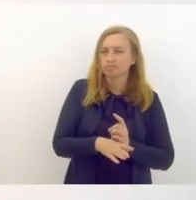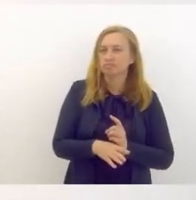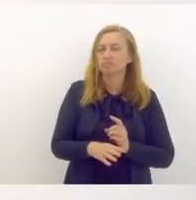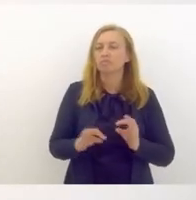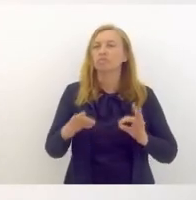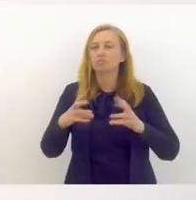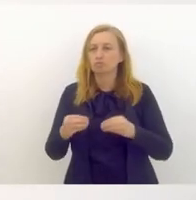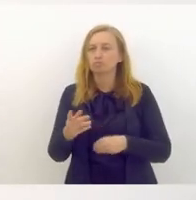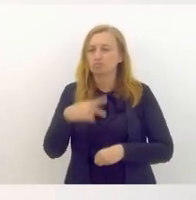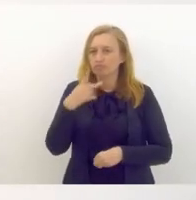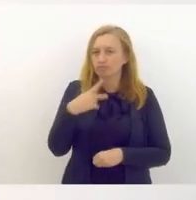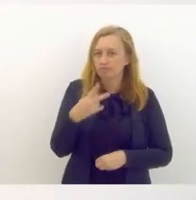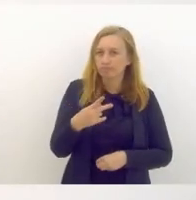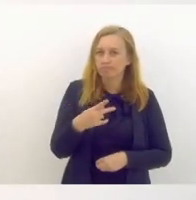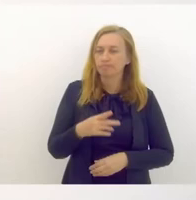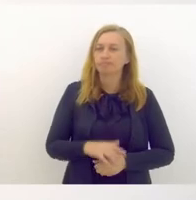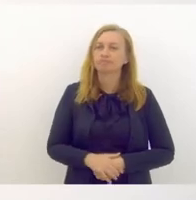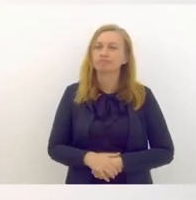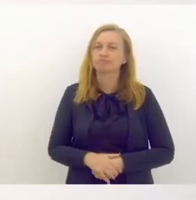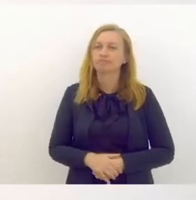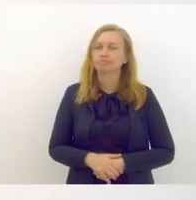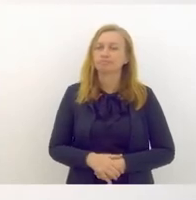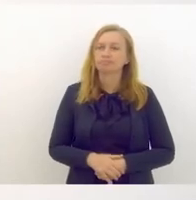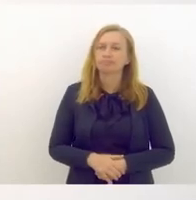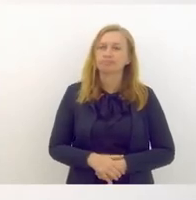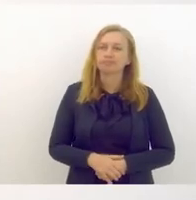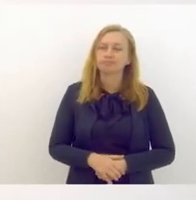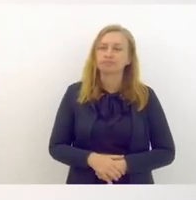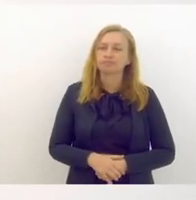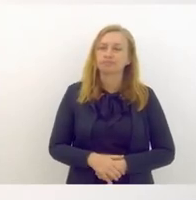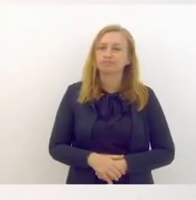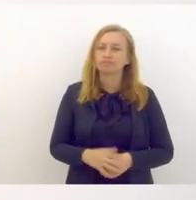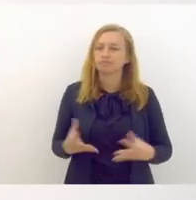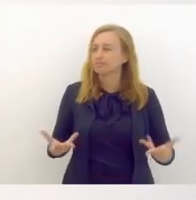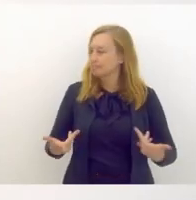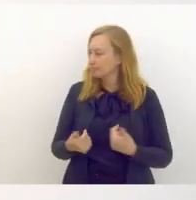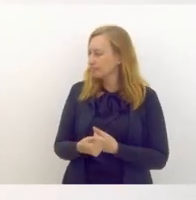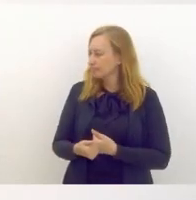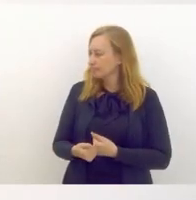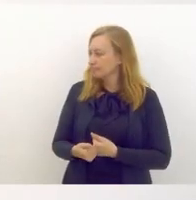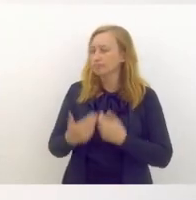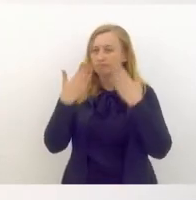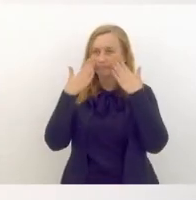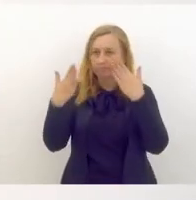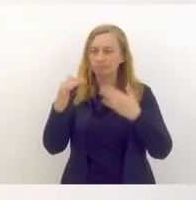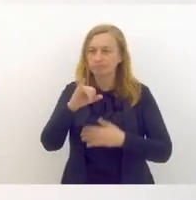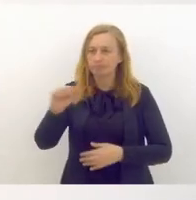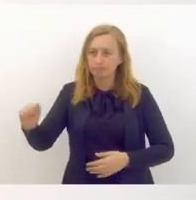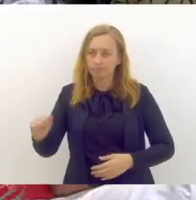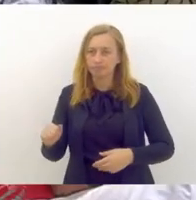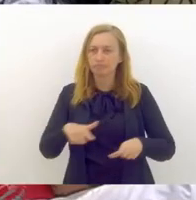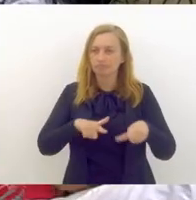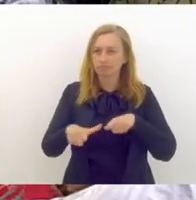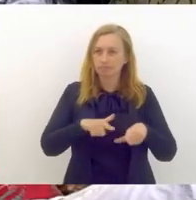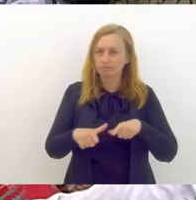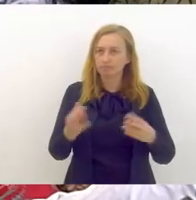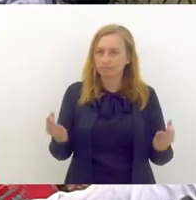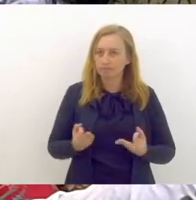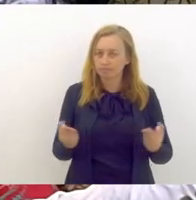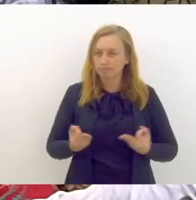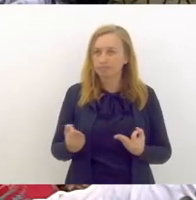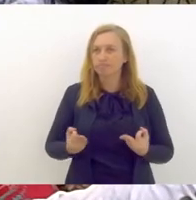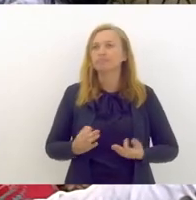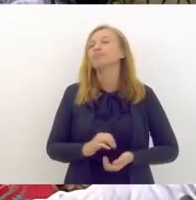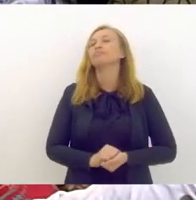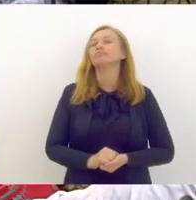dito, né, inclusive, sobretudo, sobre a exposição magnífica do INEA, né, que tem feito um trabalho exemplar, né,